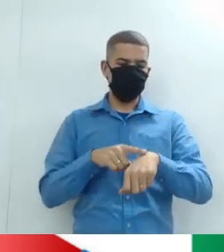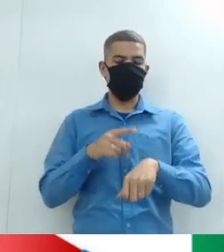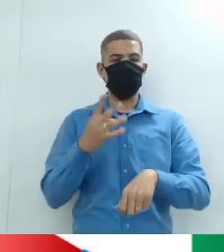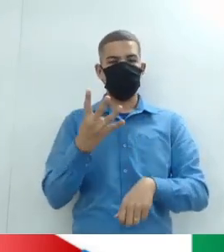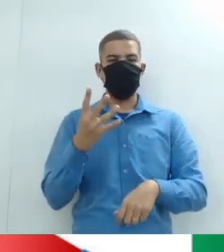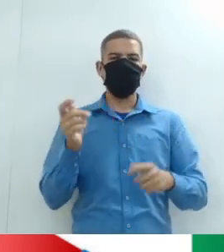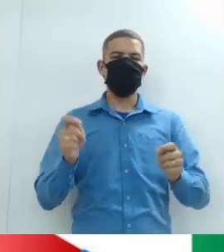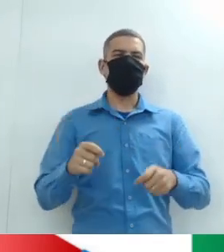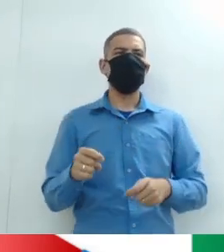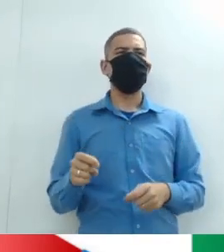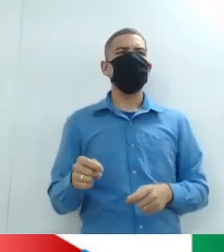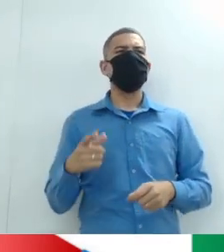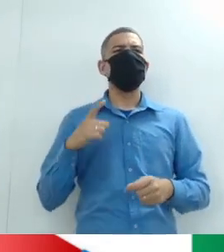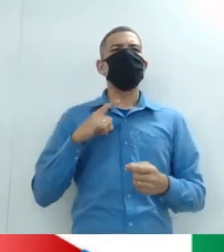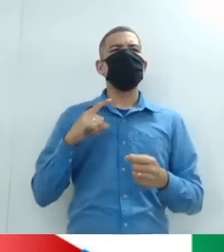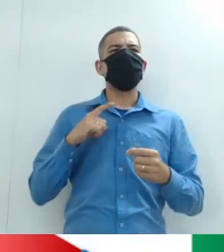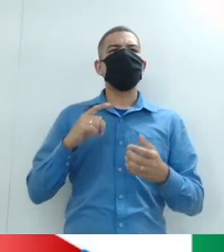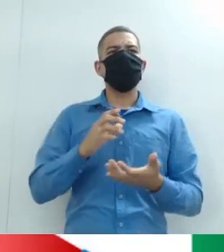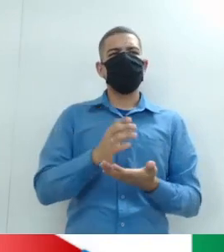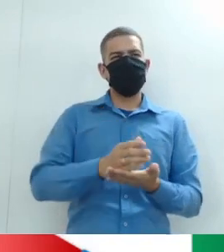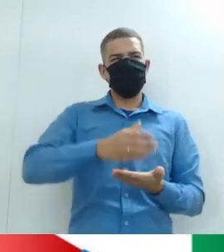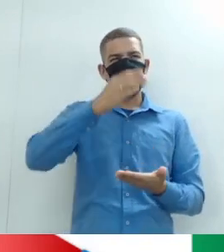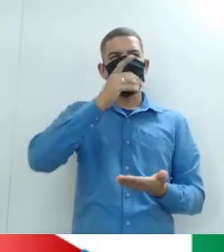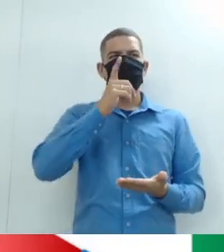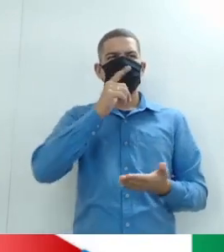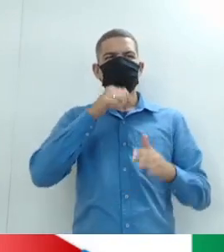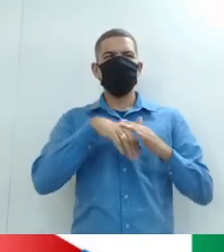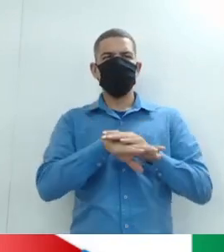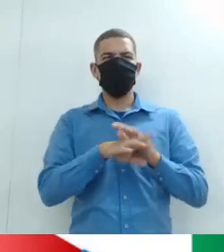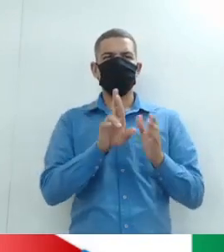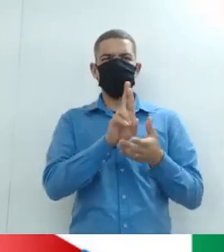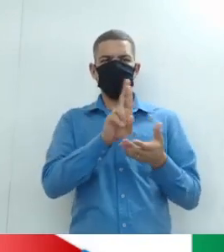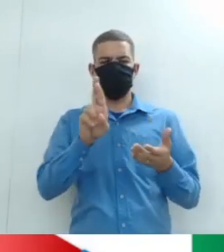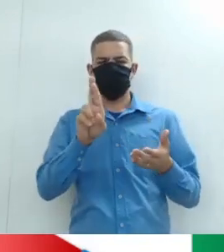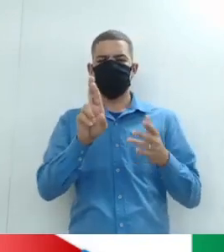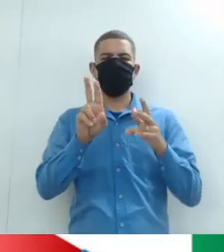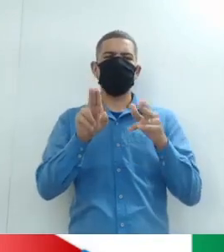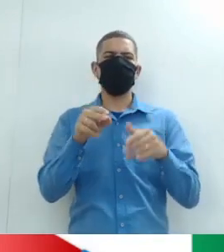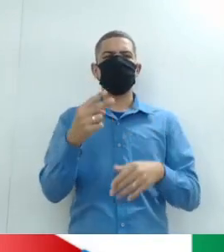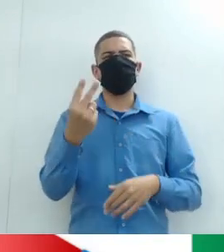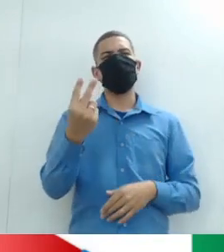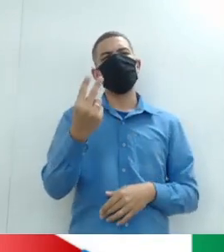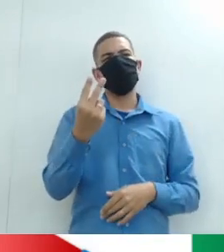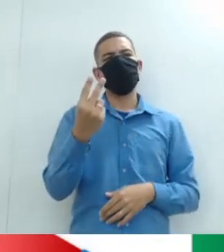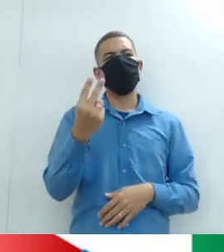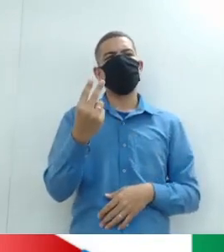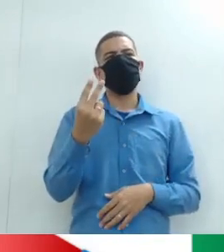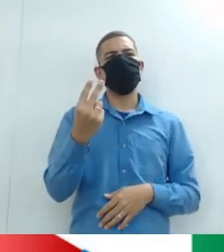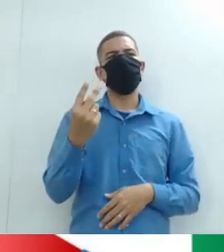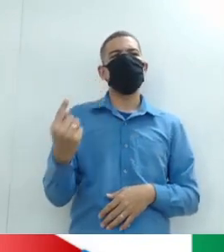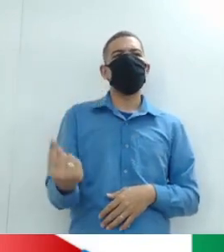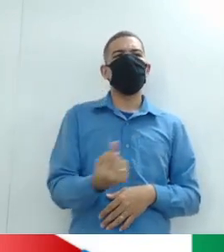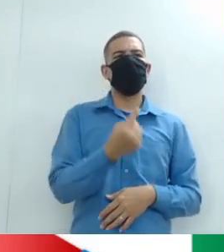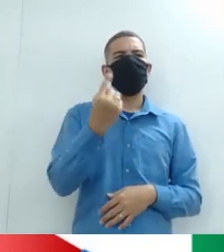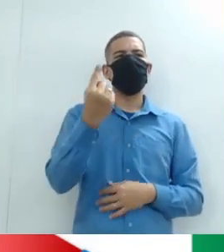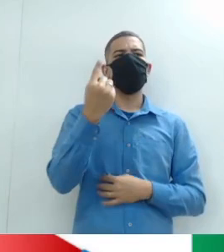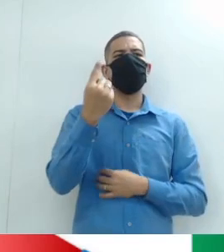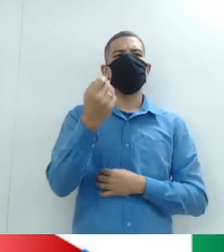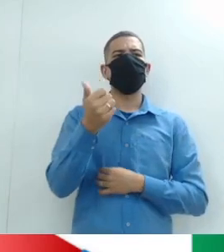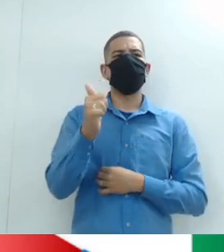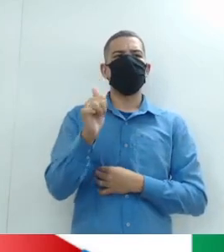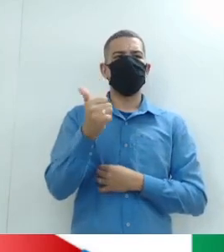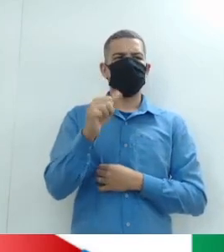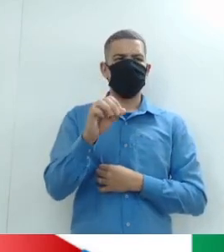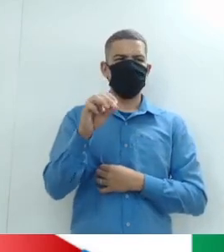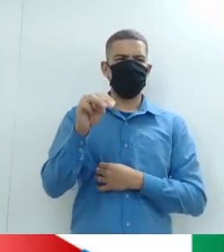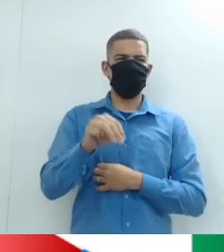Um reservatório em formato cilíndrico possui um raio igual a 2, tá vendo aí? Altura 10 metros. E o que é que ele quer? Qual